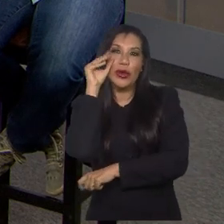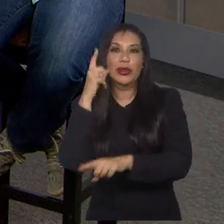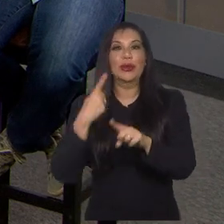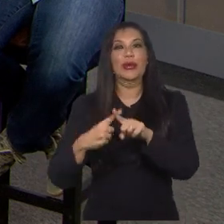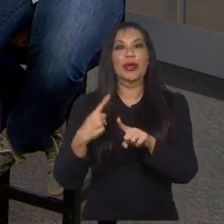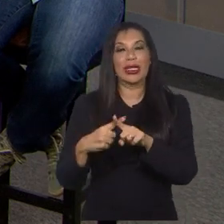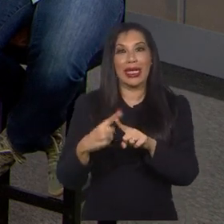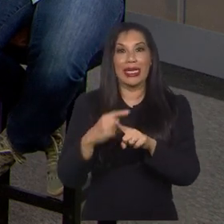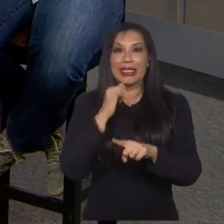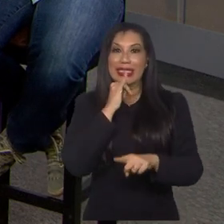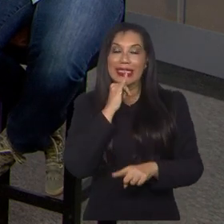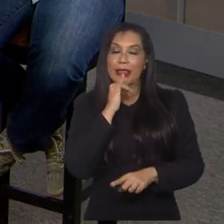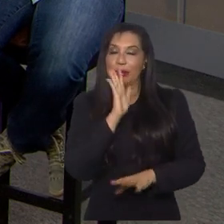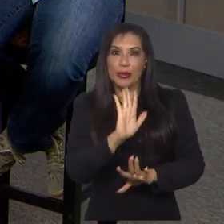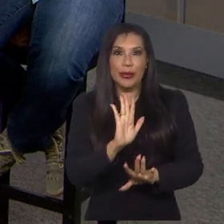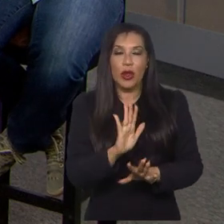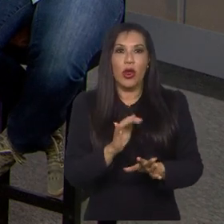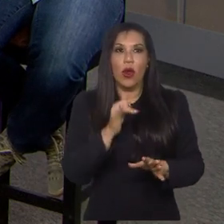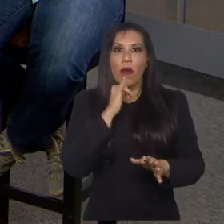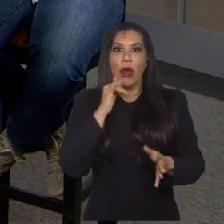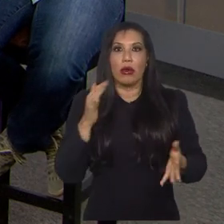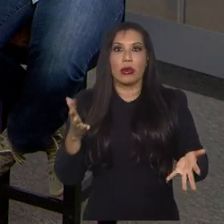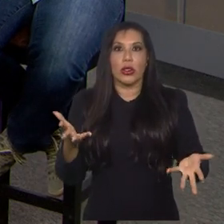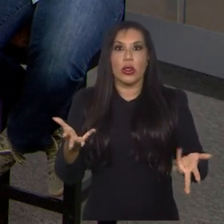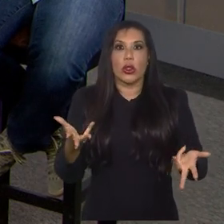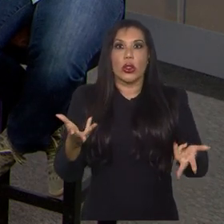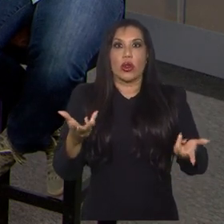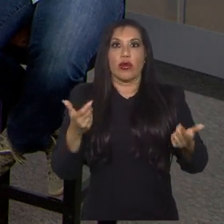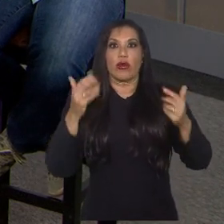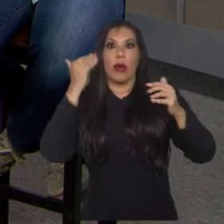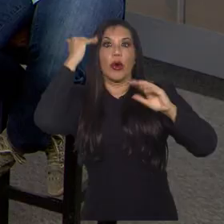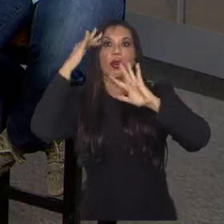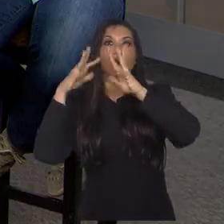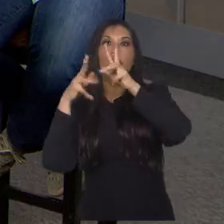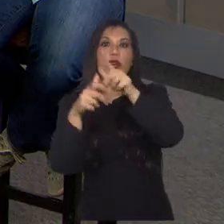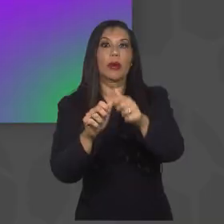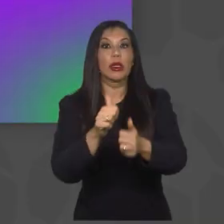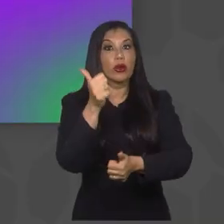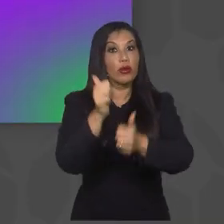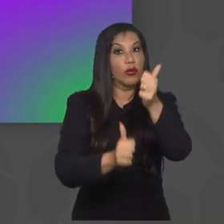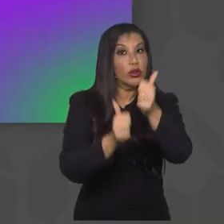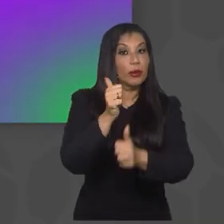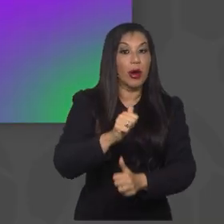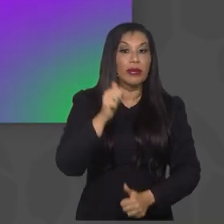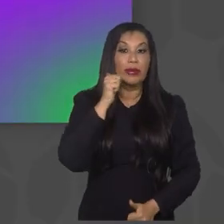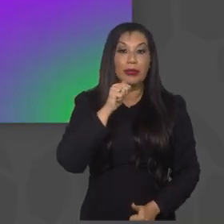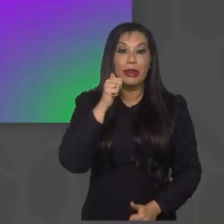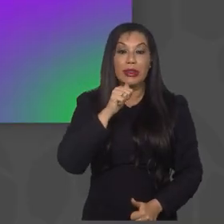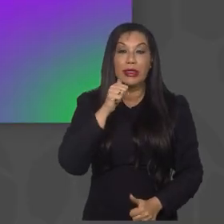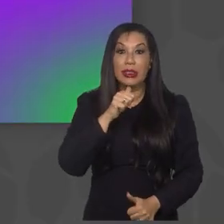Porque embora não tenha essa expressão toda mundial, o futebol feminino lá, a seleção existe